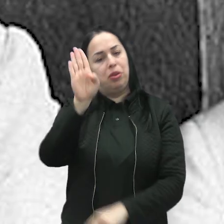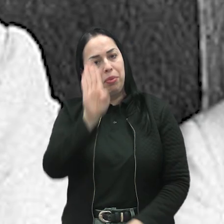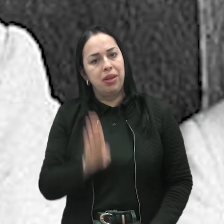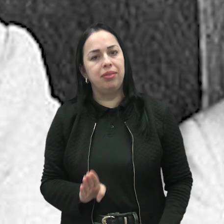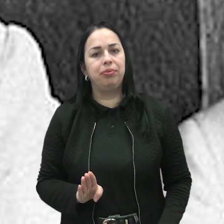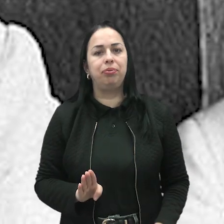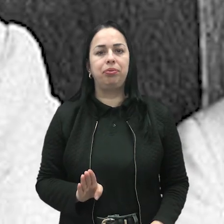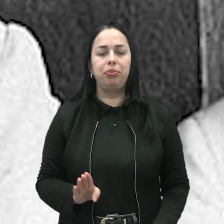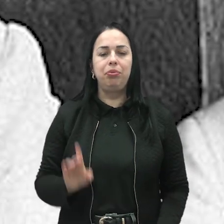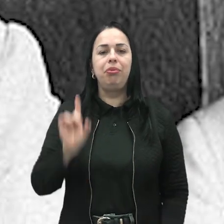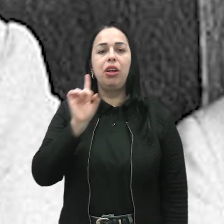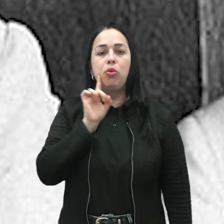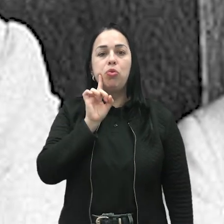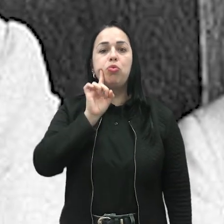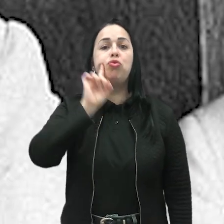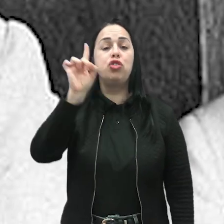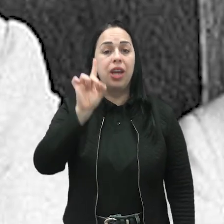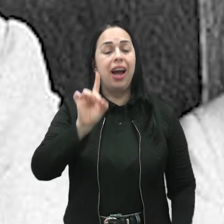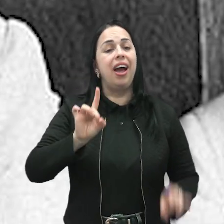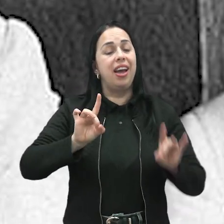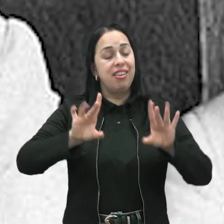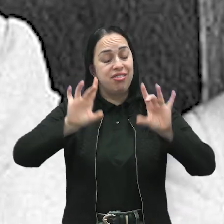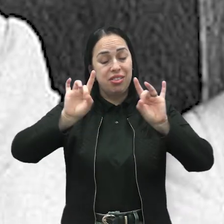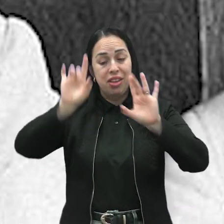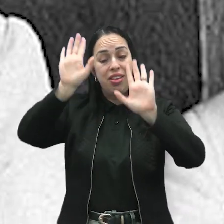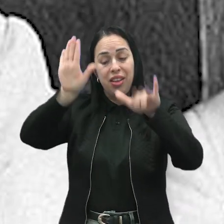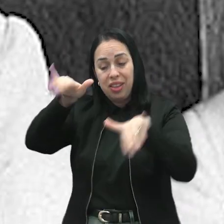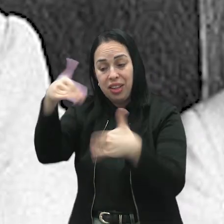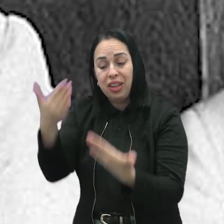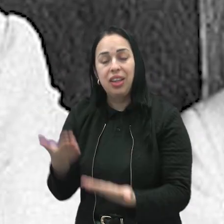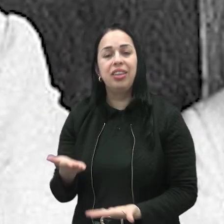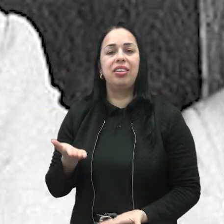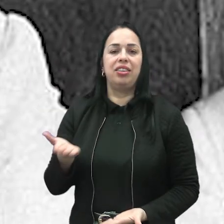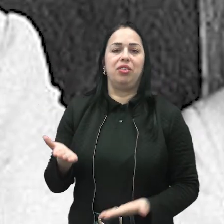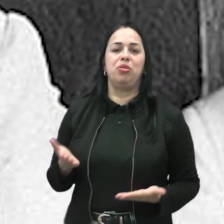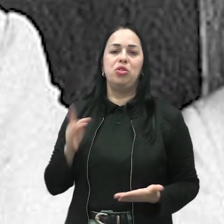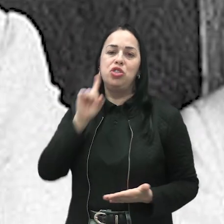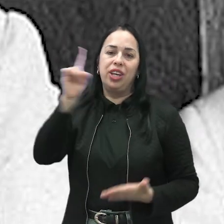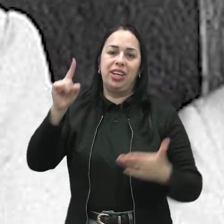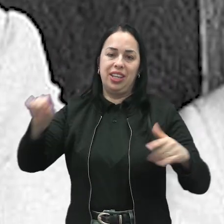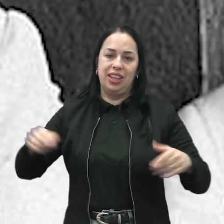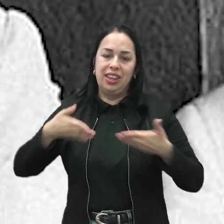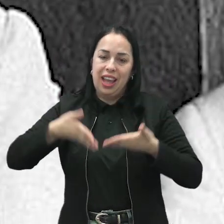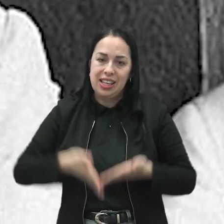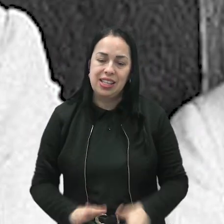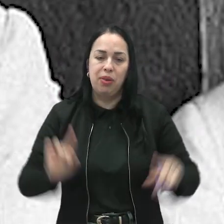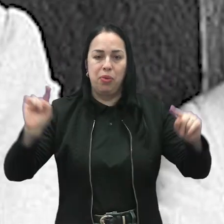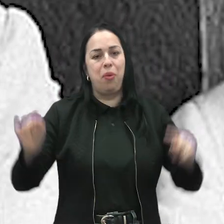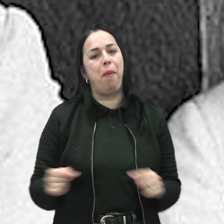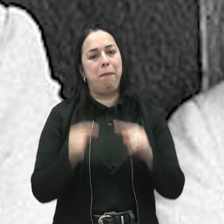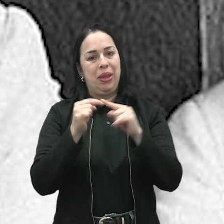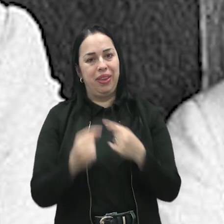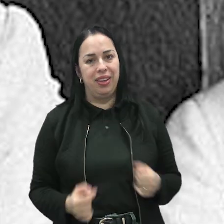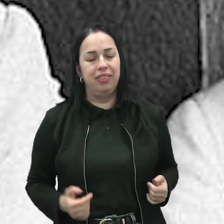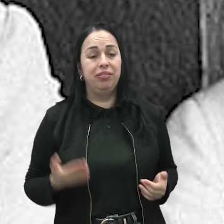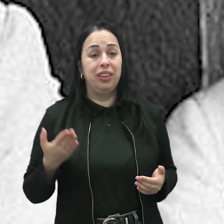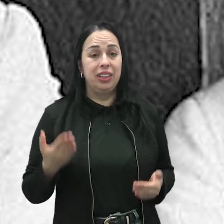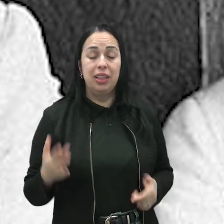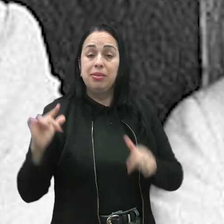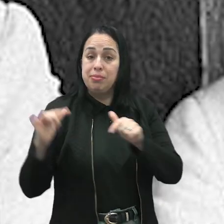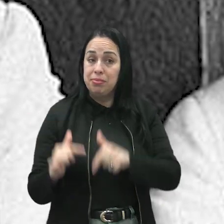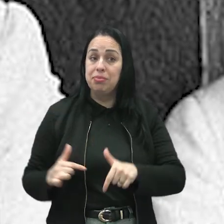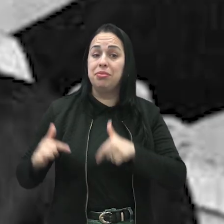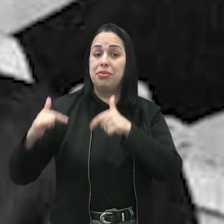brasileira. Inclusive, o Dia do Diplomata faz uma homenagem à data do nascimento do Barão do